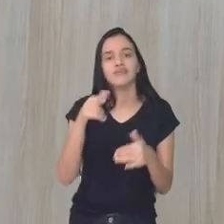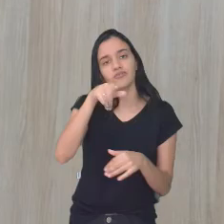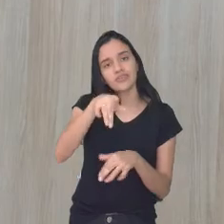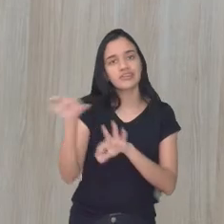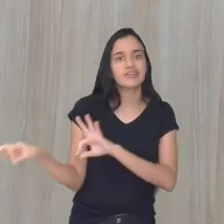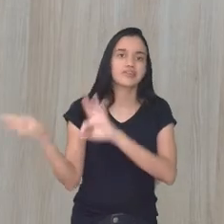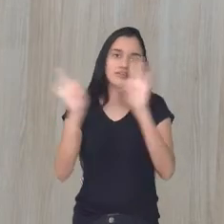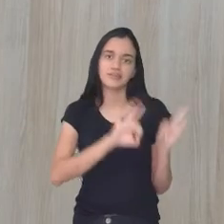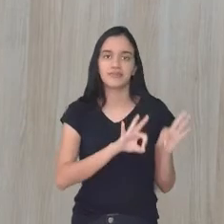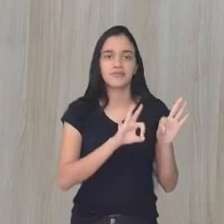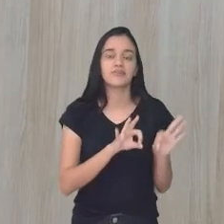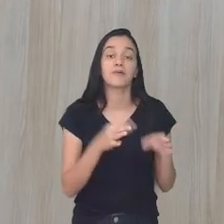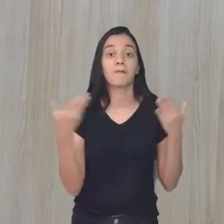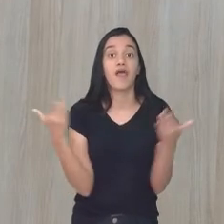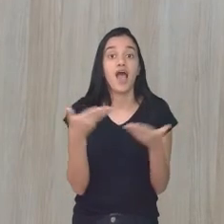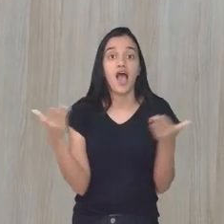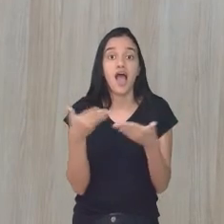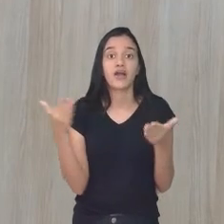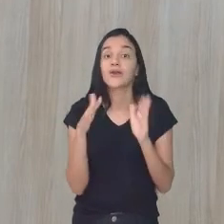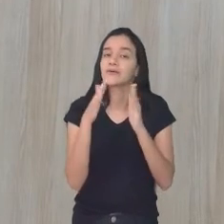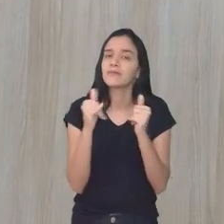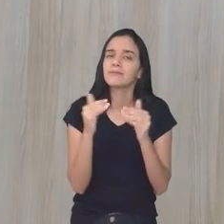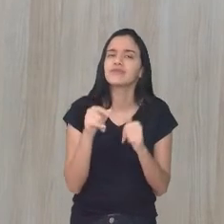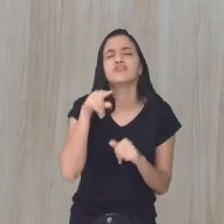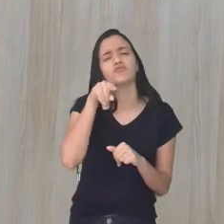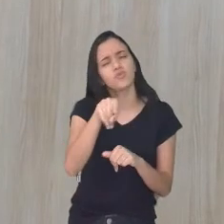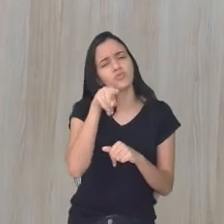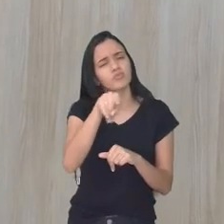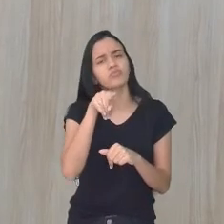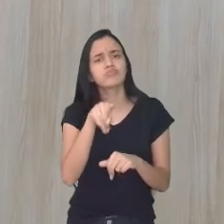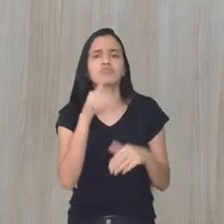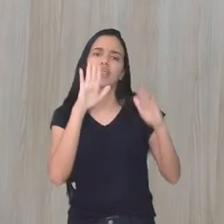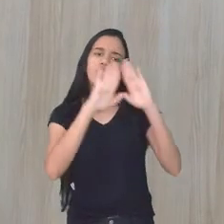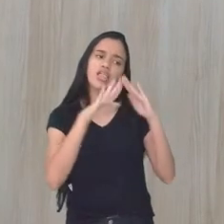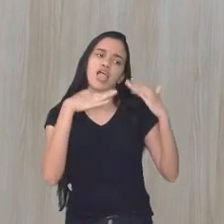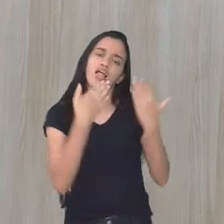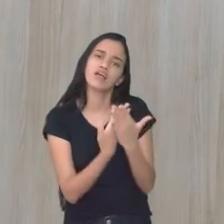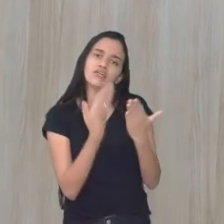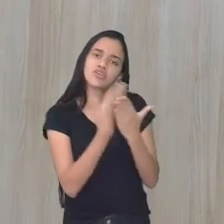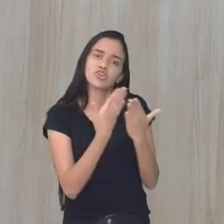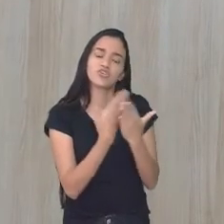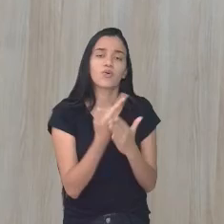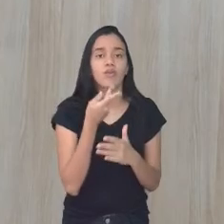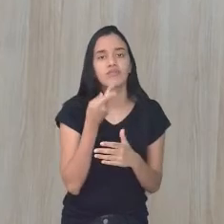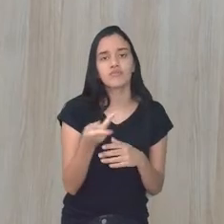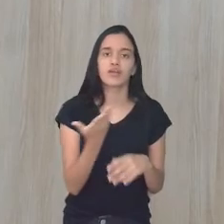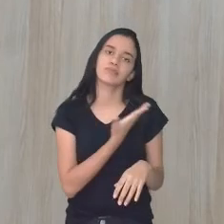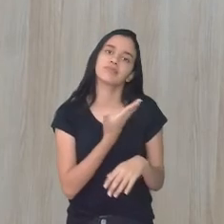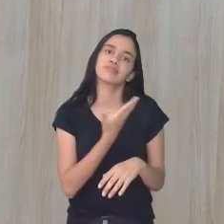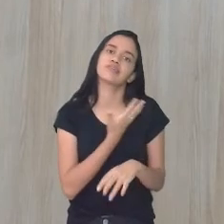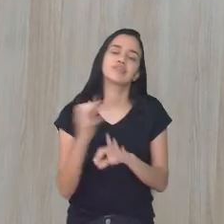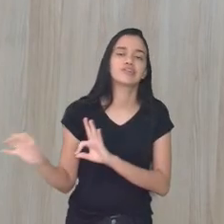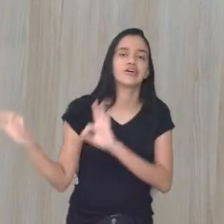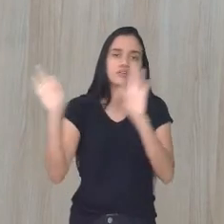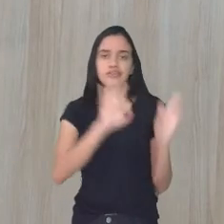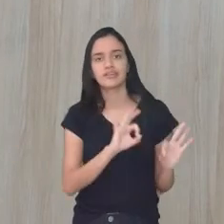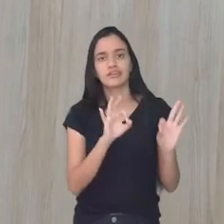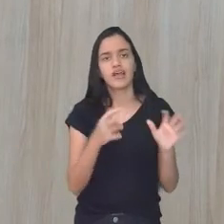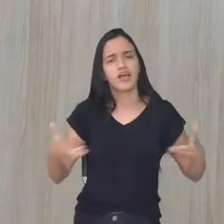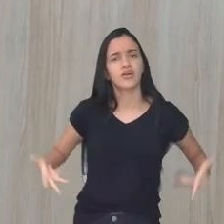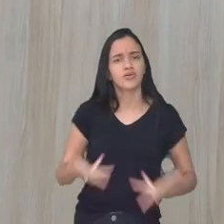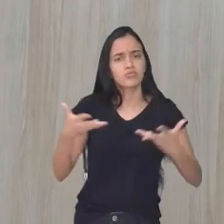nos assistindo. Agora vou fazer um pedido. Vai lá na sua escola e diz para os amigos que você está assistindo.